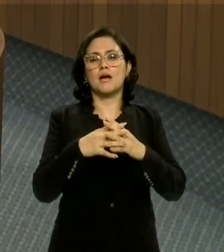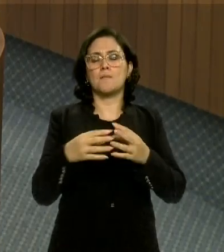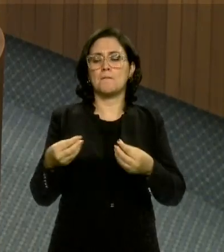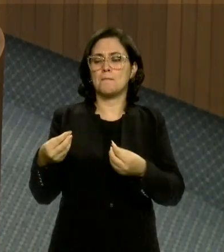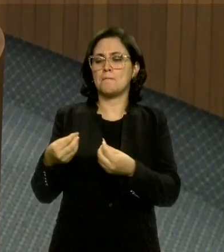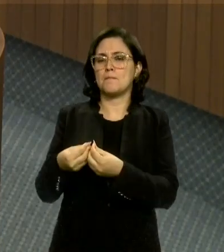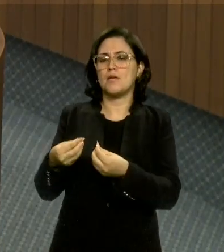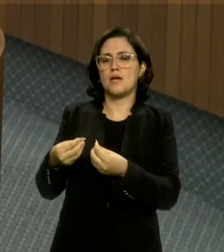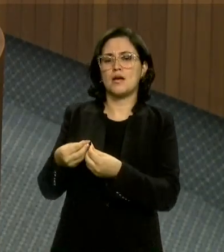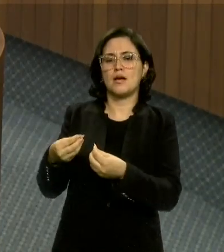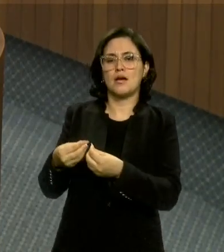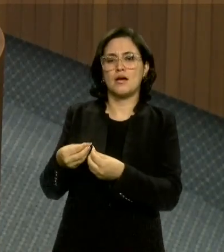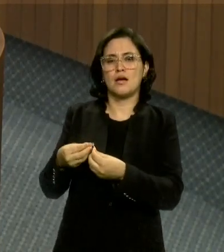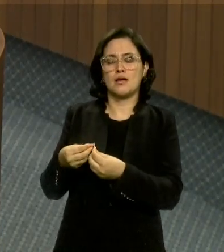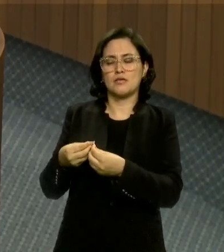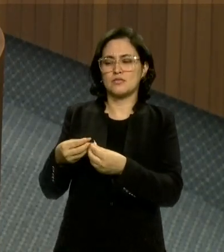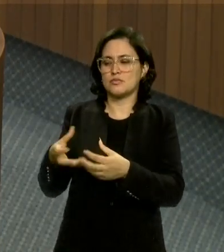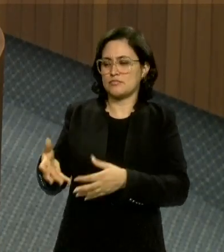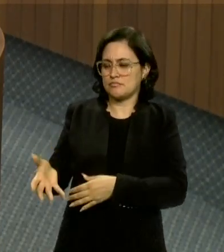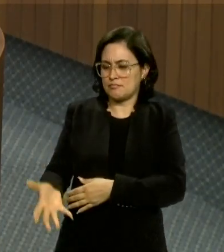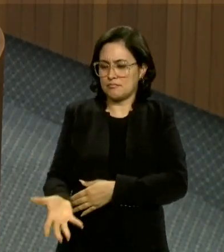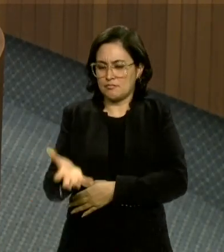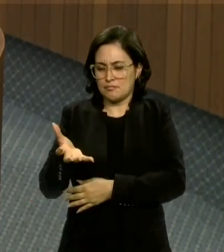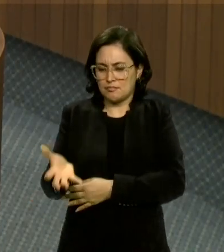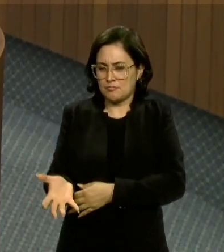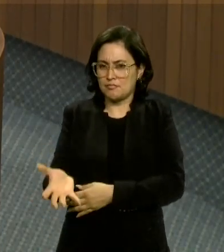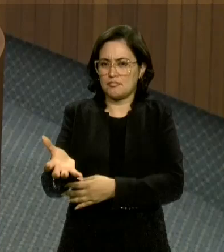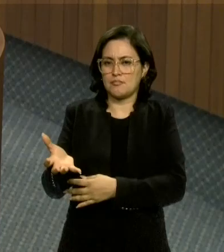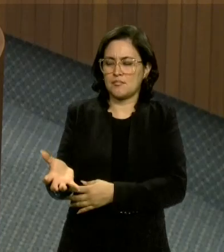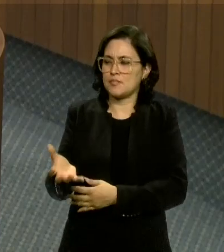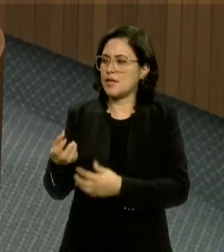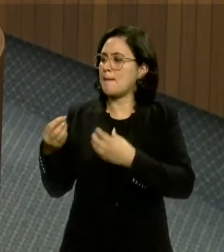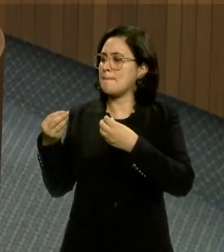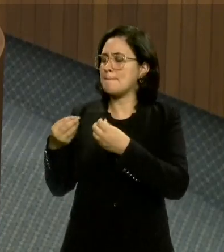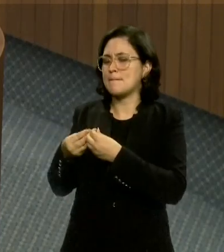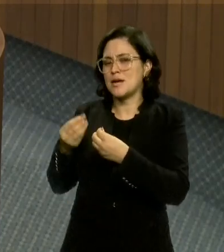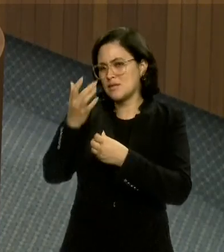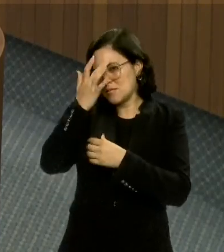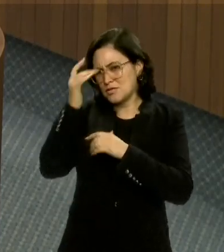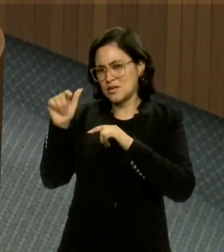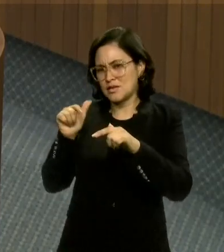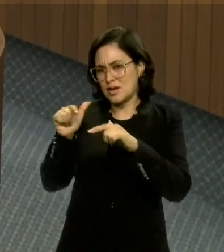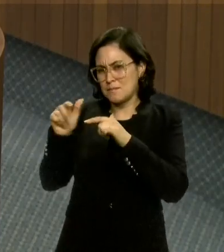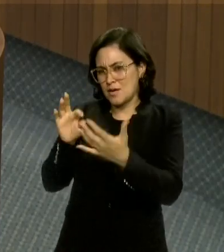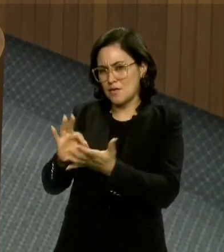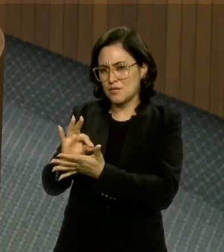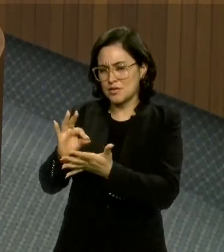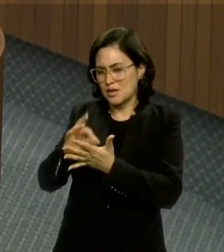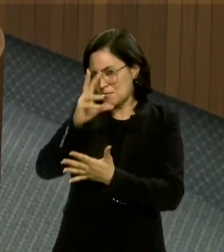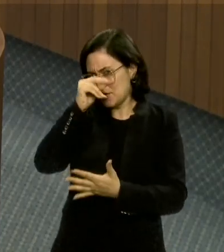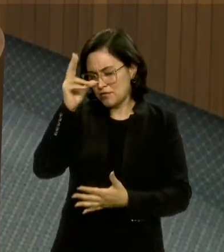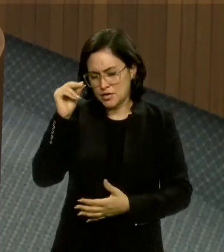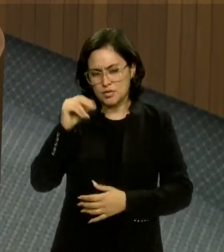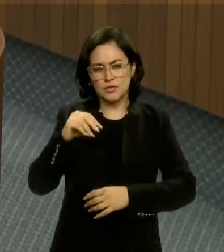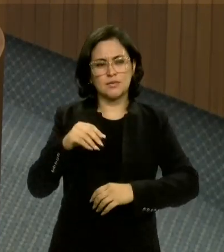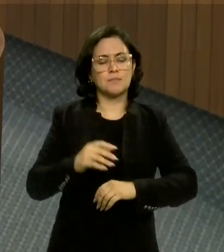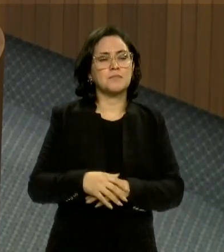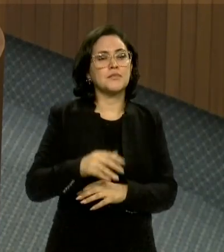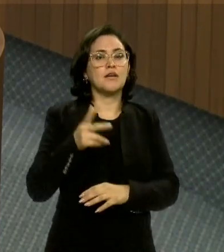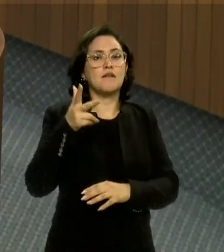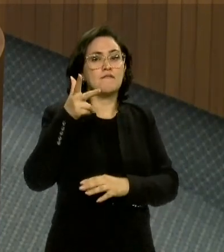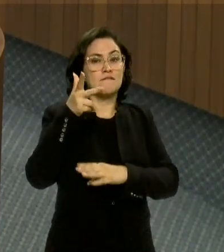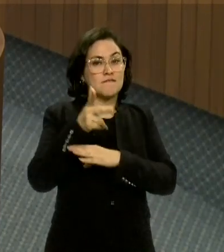funcionários terceirizados para a prefeitura, fazer vídeos em cima de um viaduto que está sendo construído